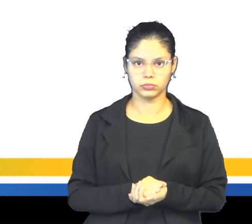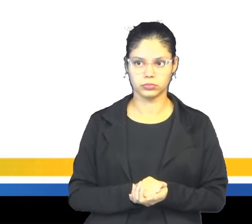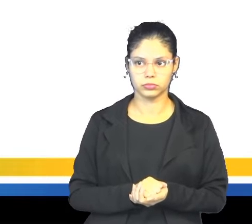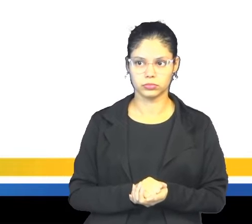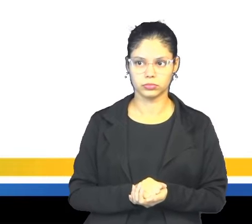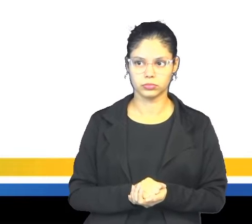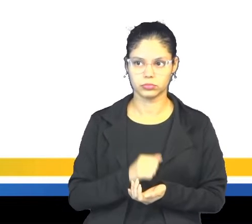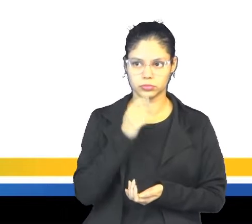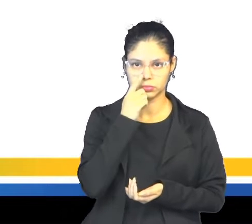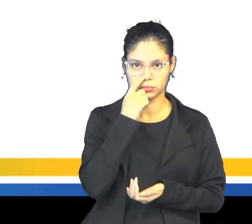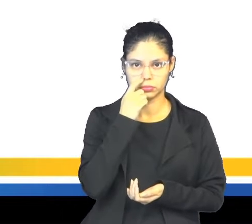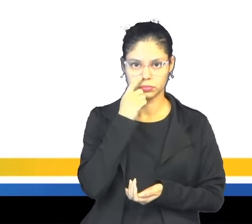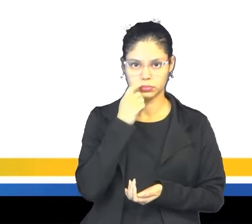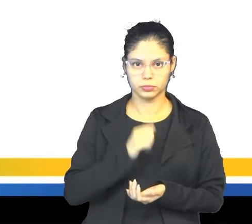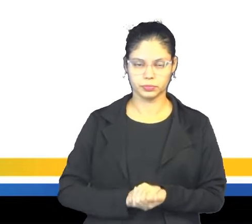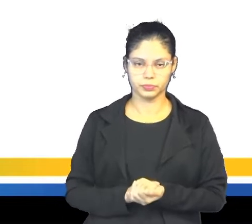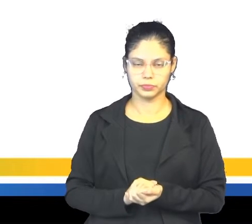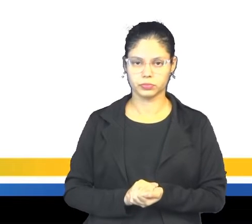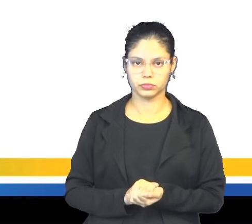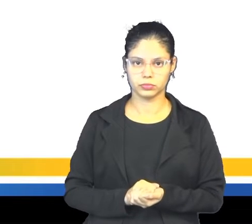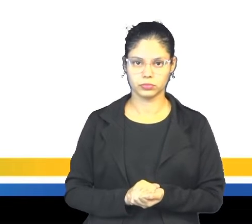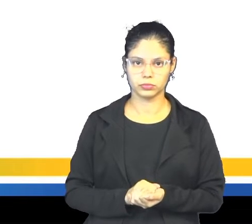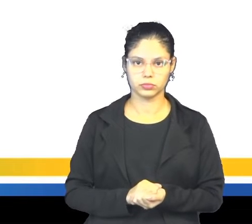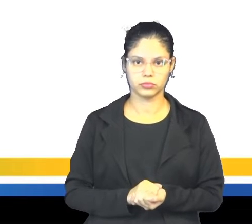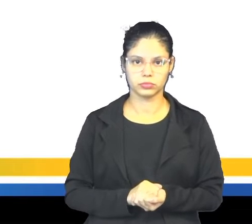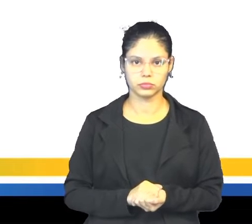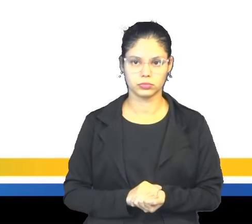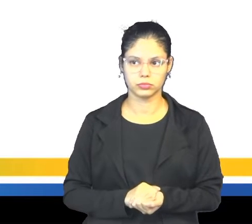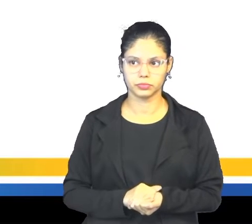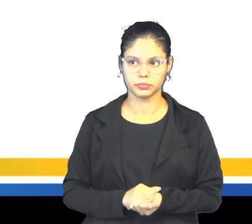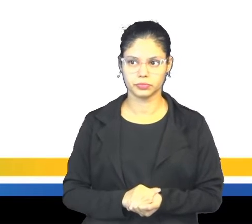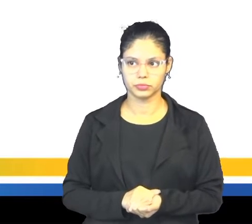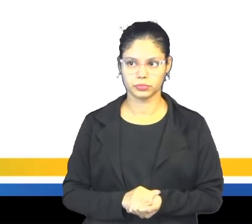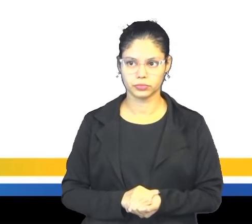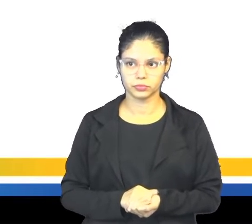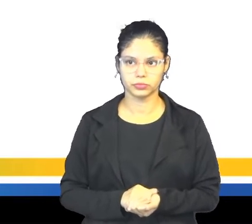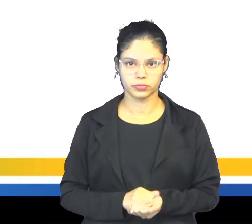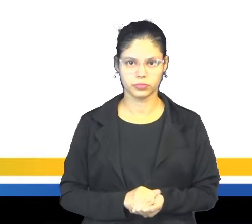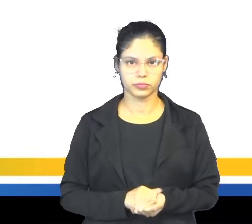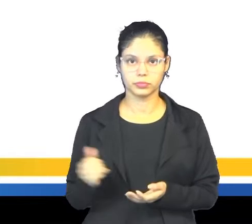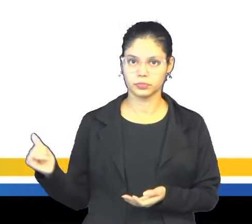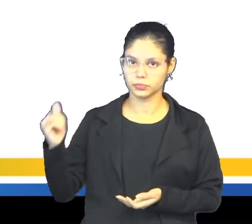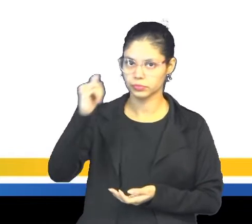caso, they'll, né, travel abroad next year. Eles